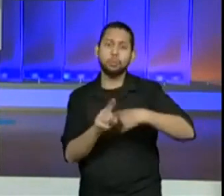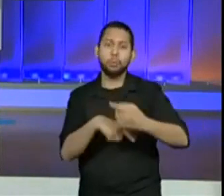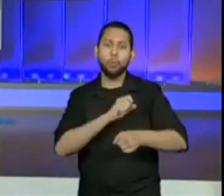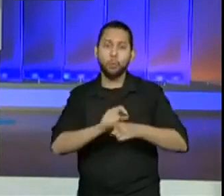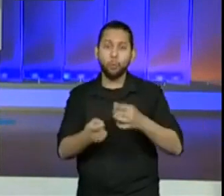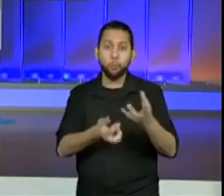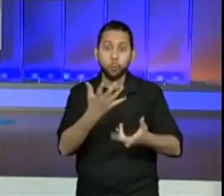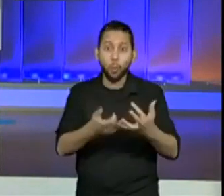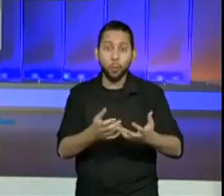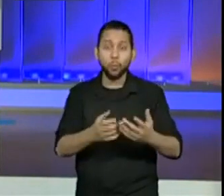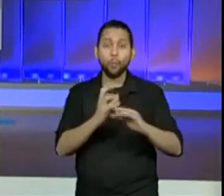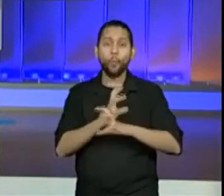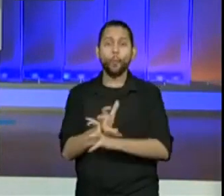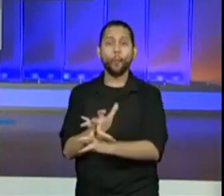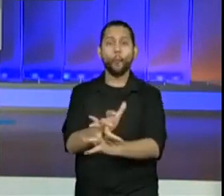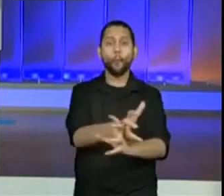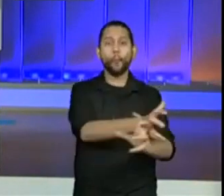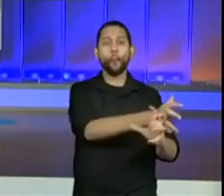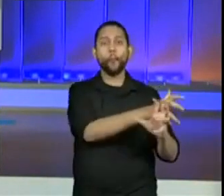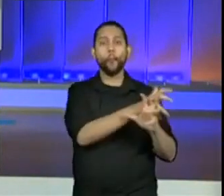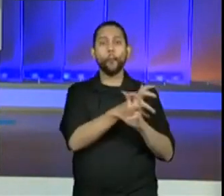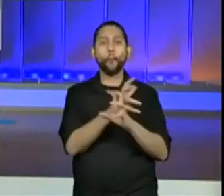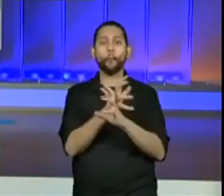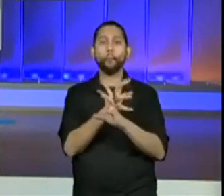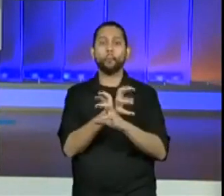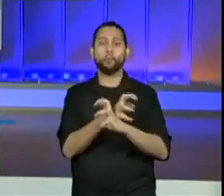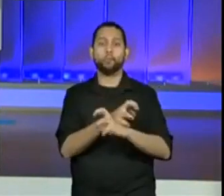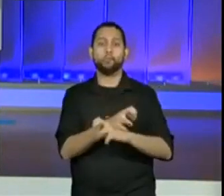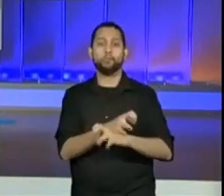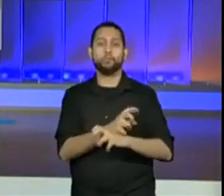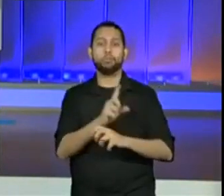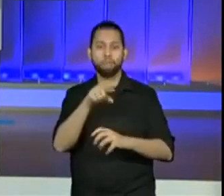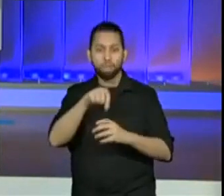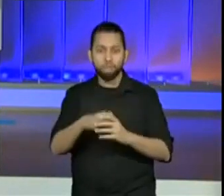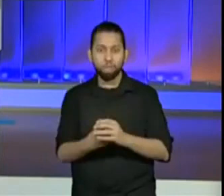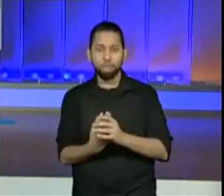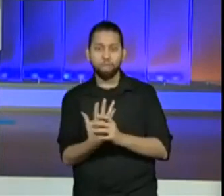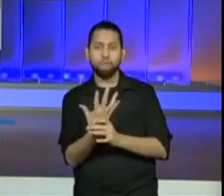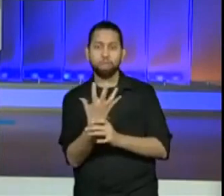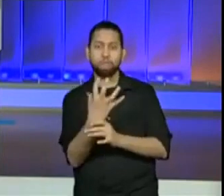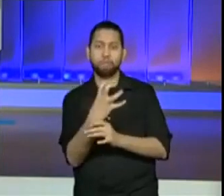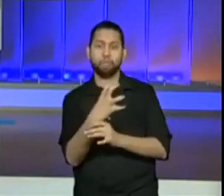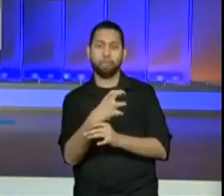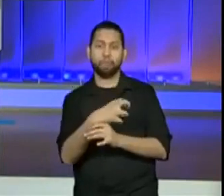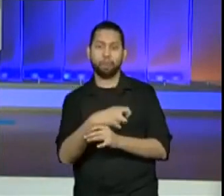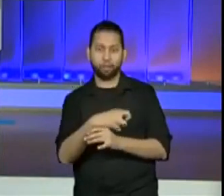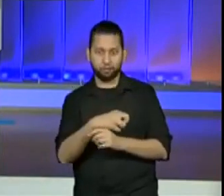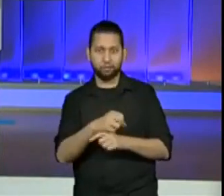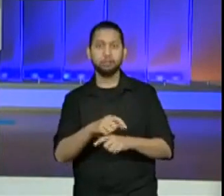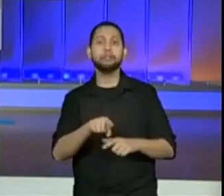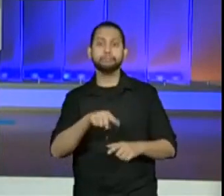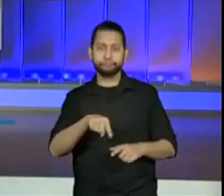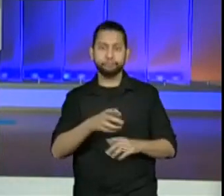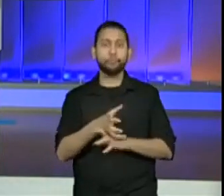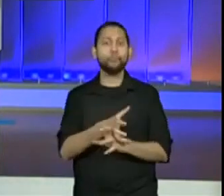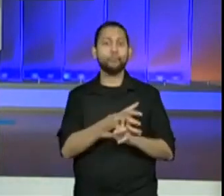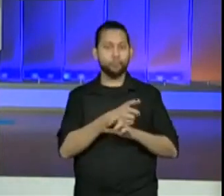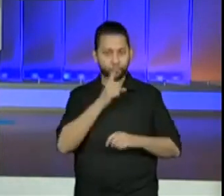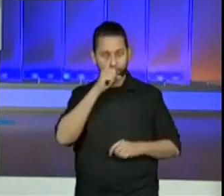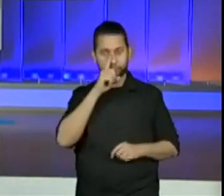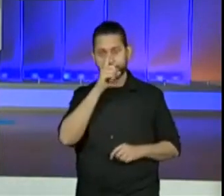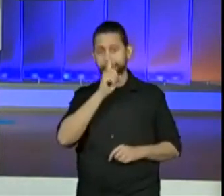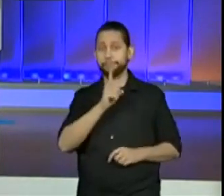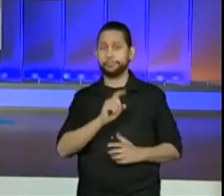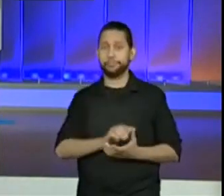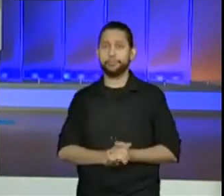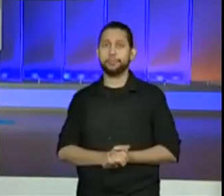rico. Obrigado pelos comentários. Obrigado pelos comentários. Vamos então prosseguir com o nosso